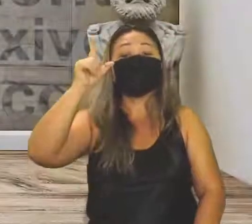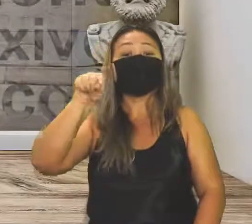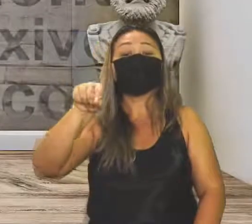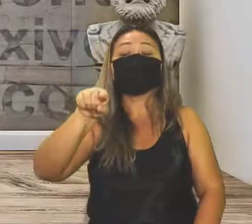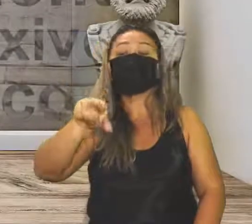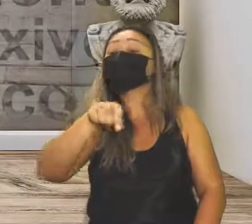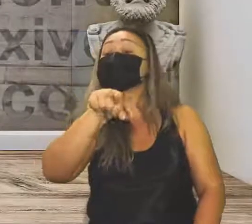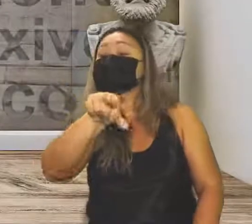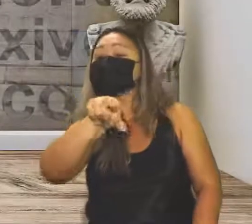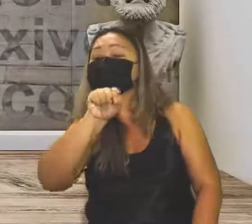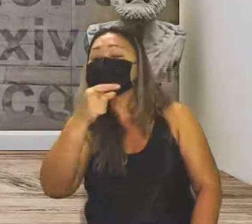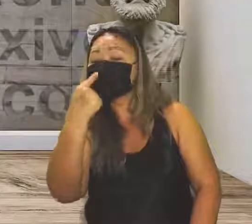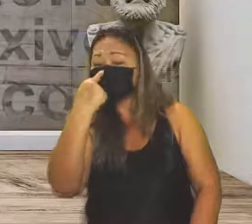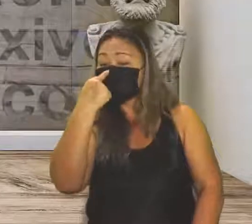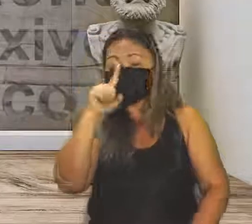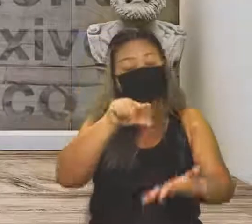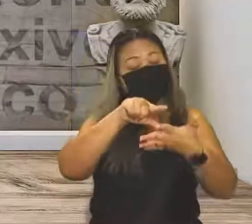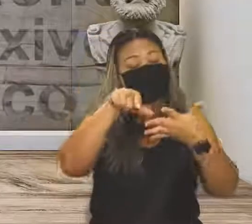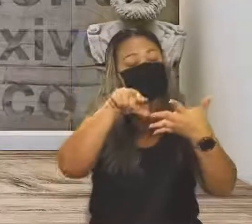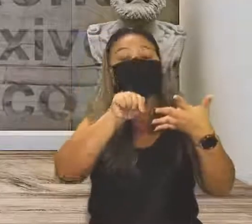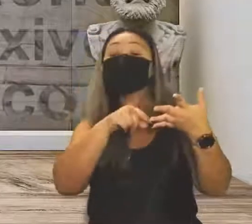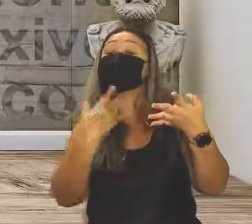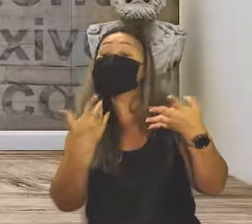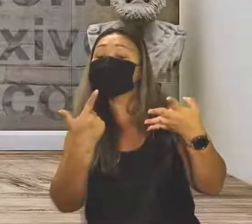se identificou melhor aí? Qual?